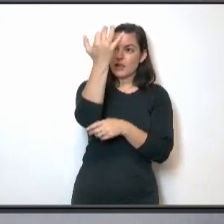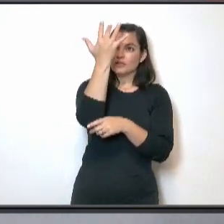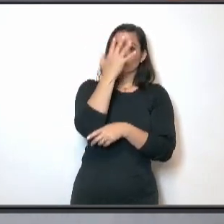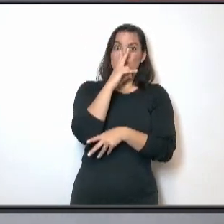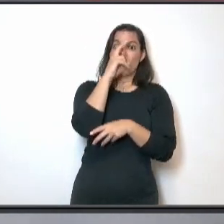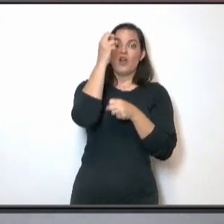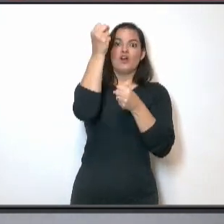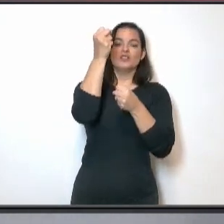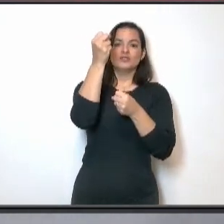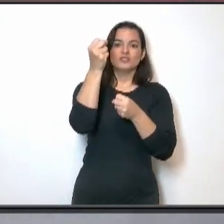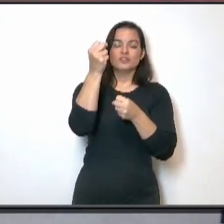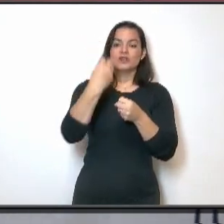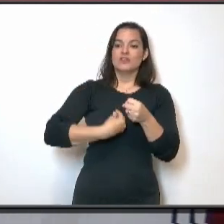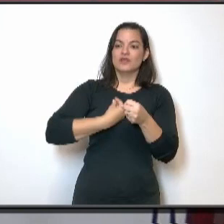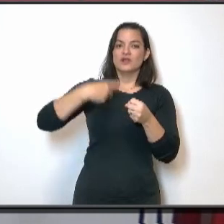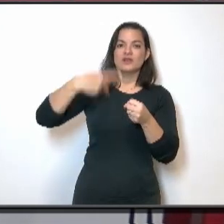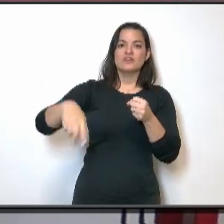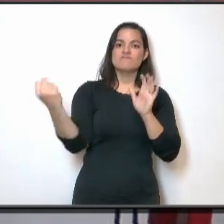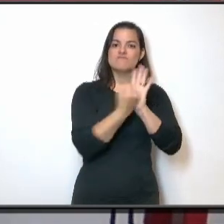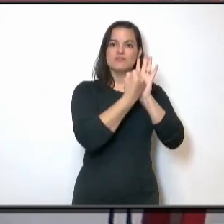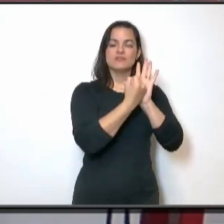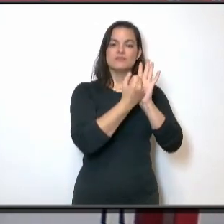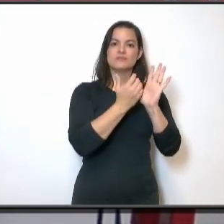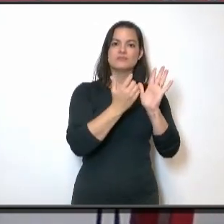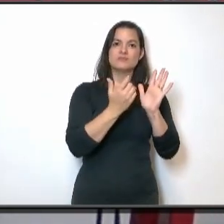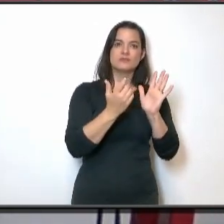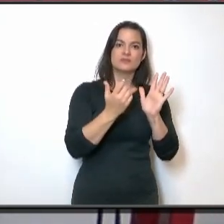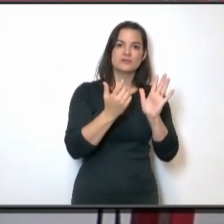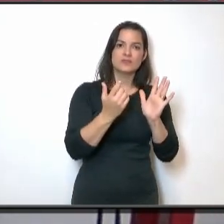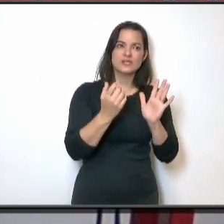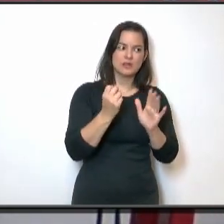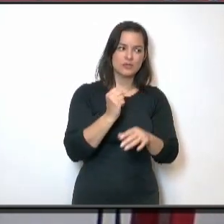a vida dele foi marcada por uma coisa: saudade.